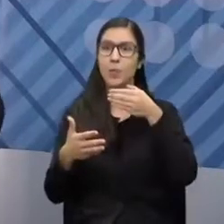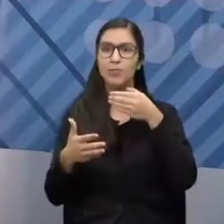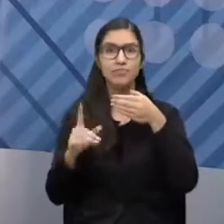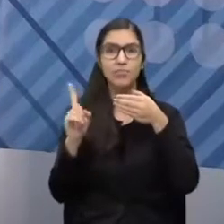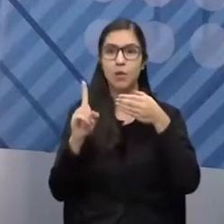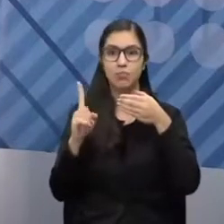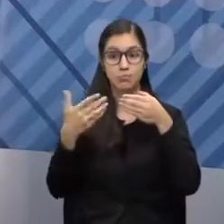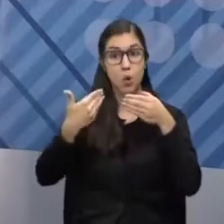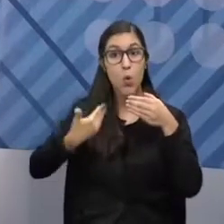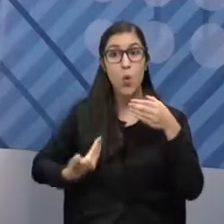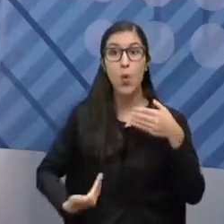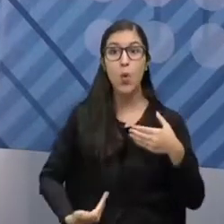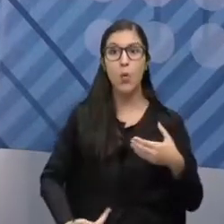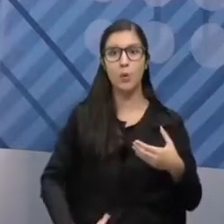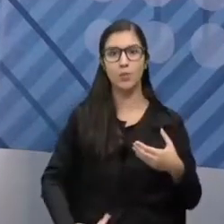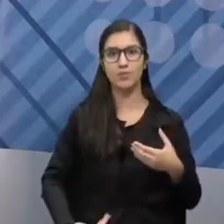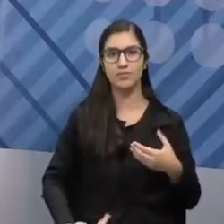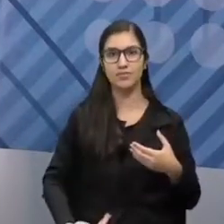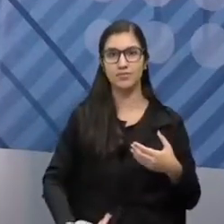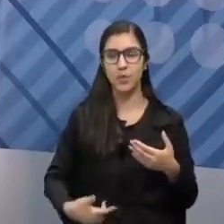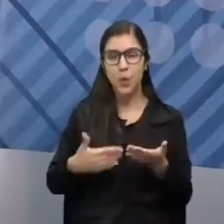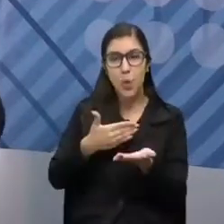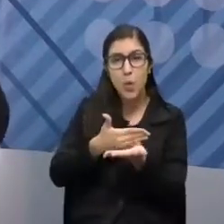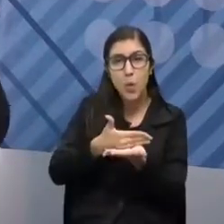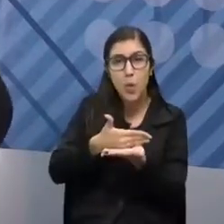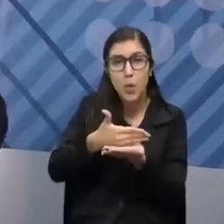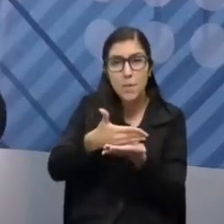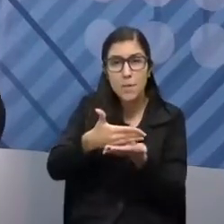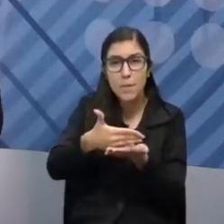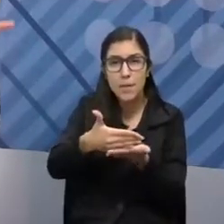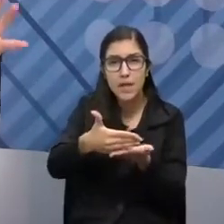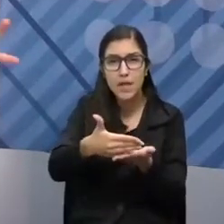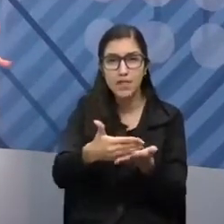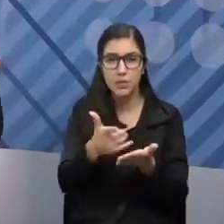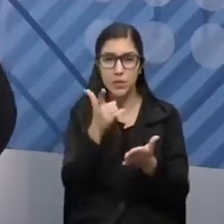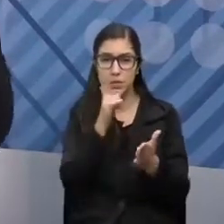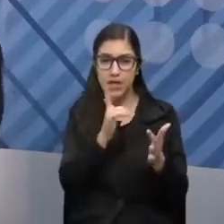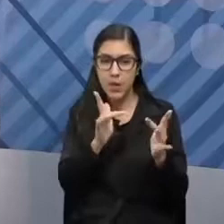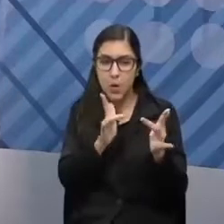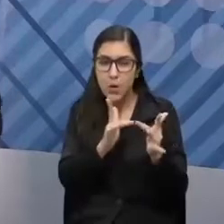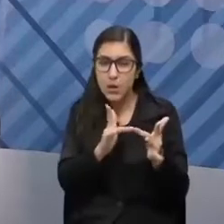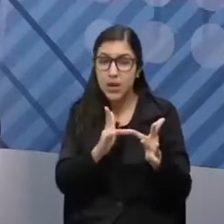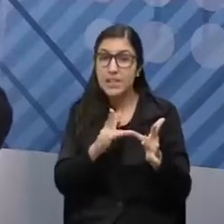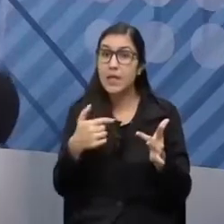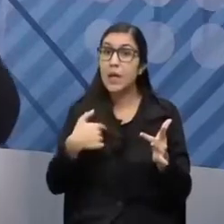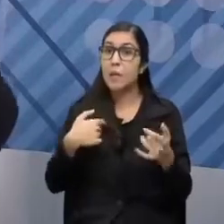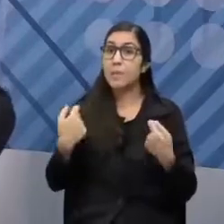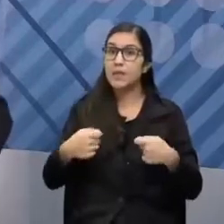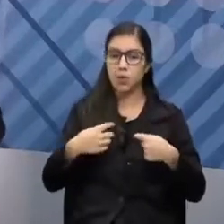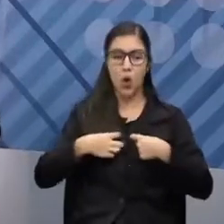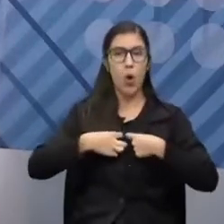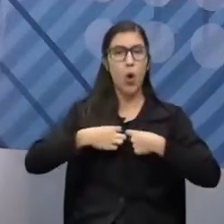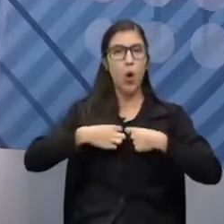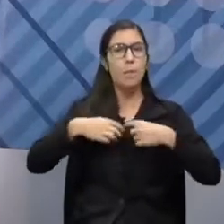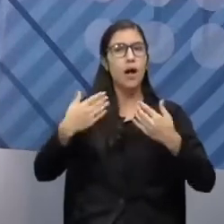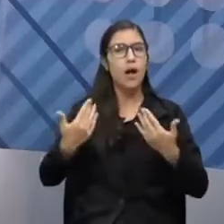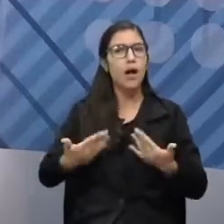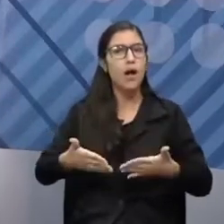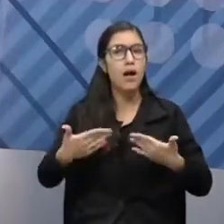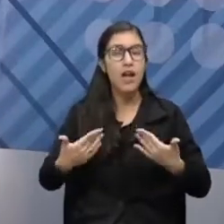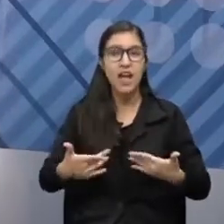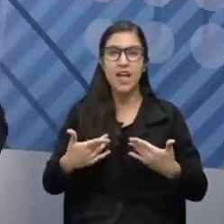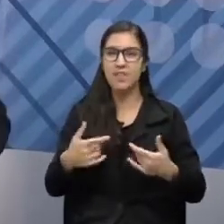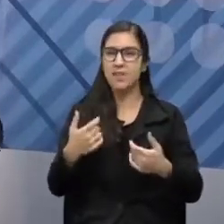É o meu corpo. Nesses primeiros estágios da fase de Van Dyke, eu preciso ter roupas confortáveis, que